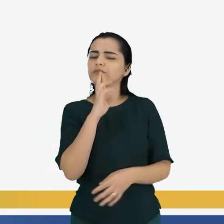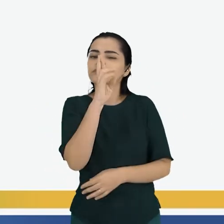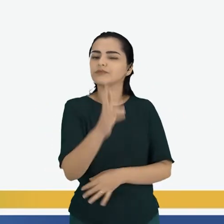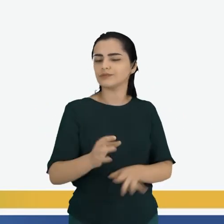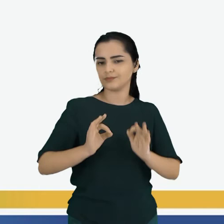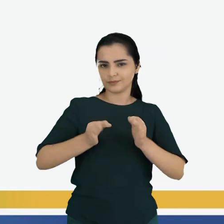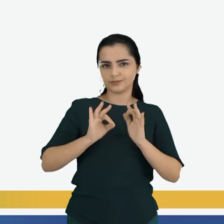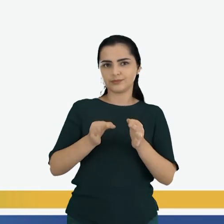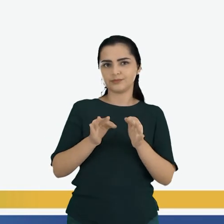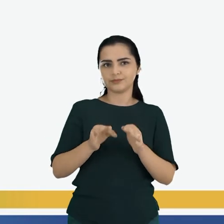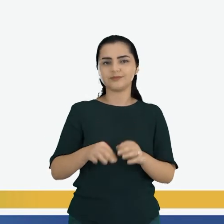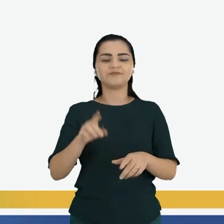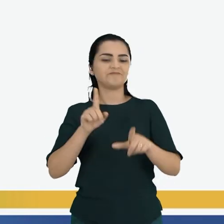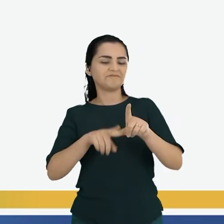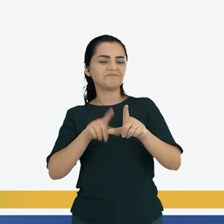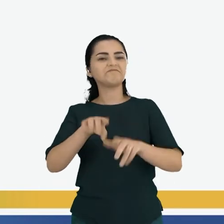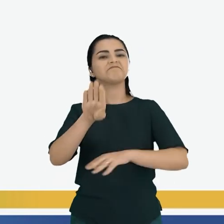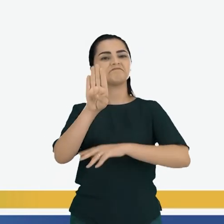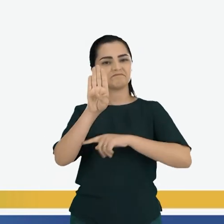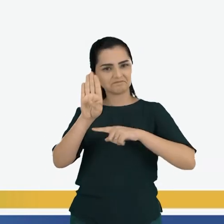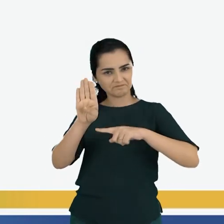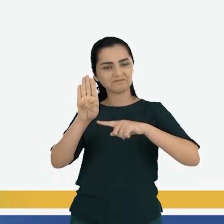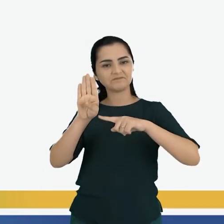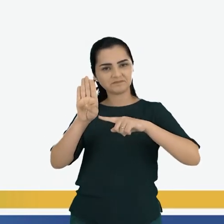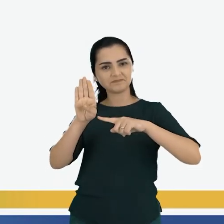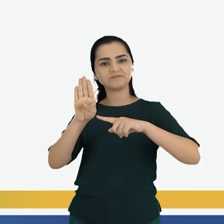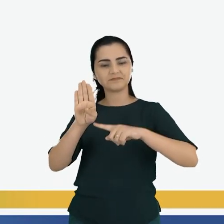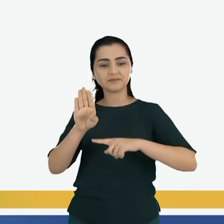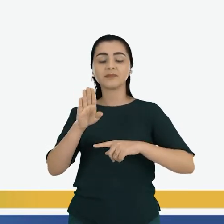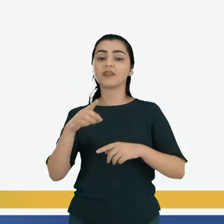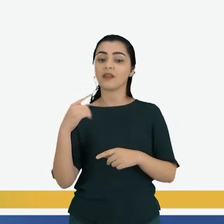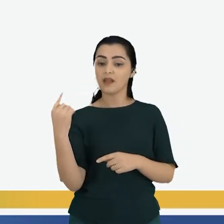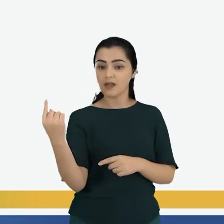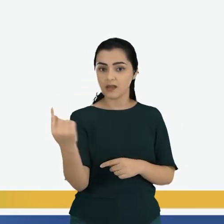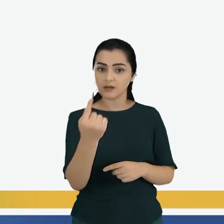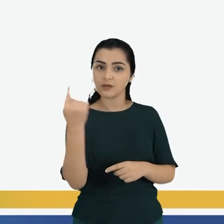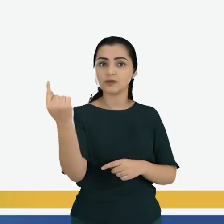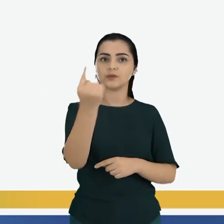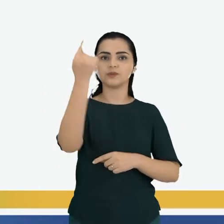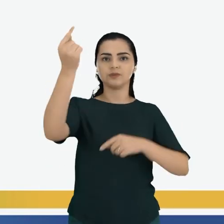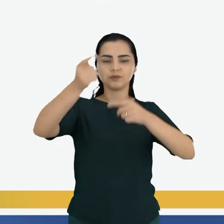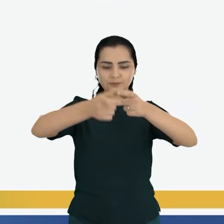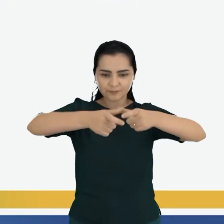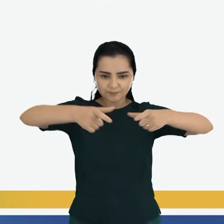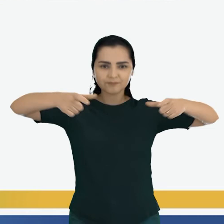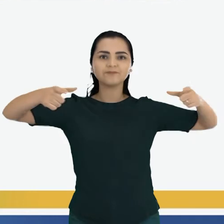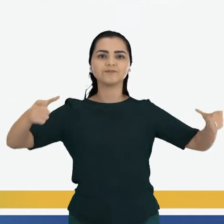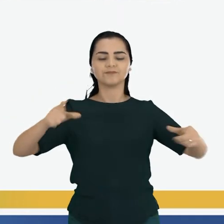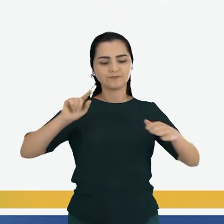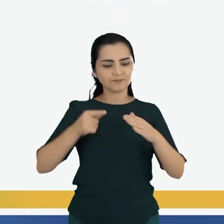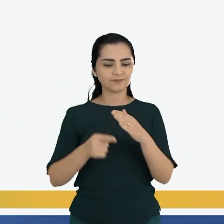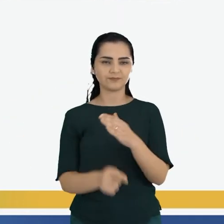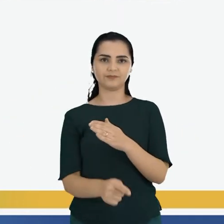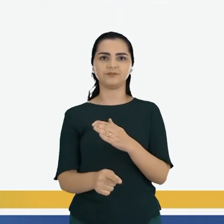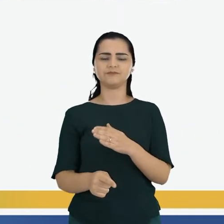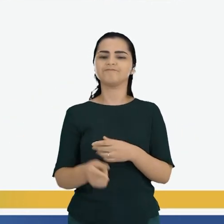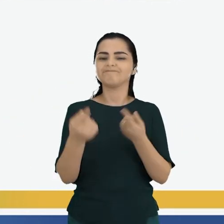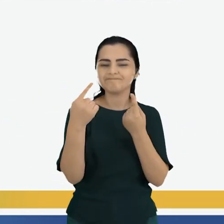resposta certa. Letra B, isso mesmo, altura, largura e profundidade. E eu